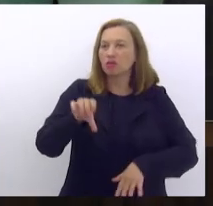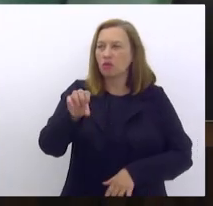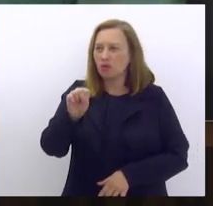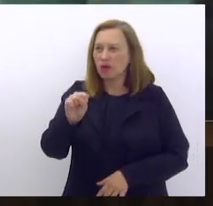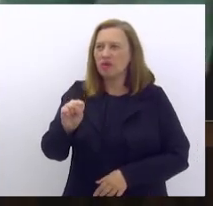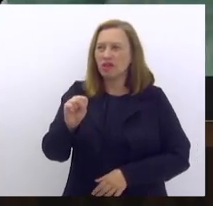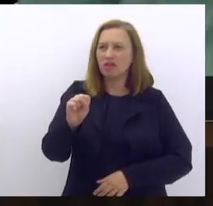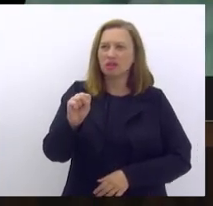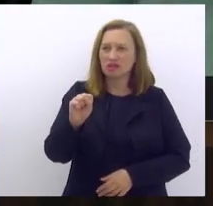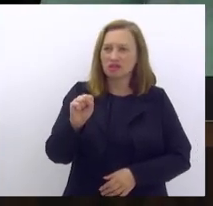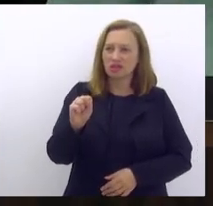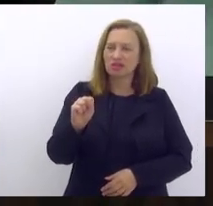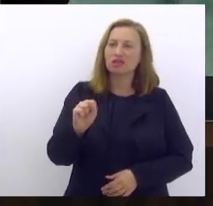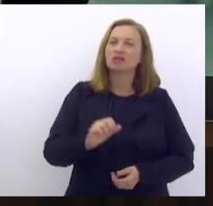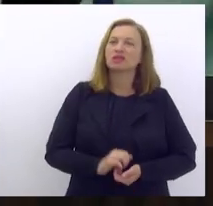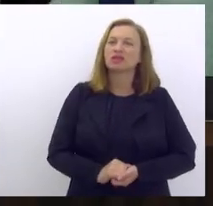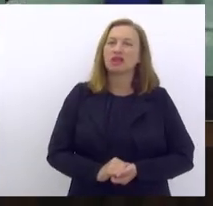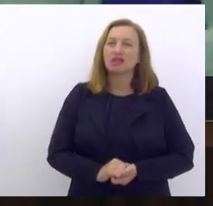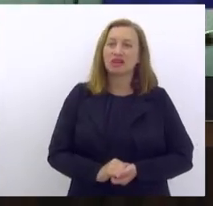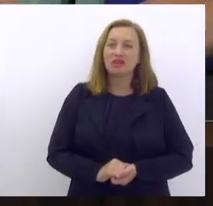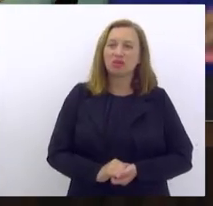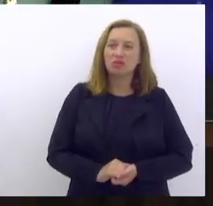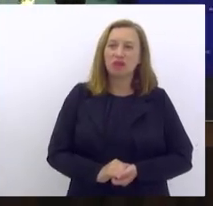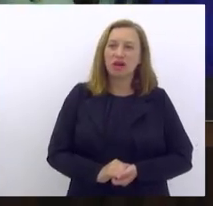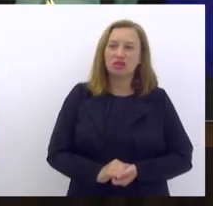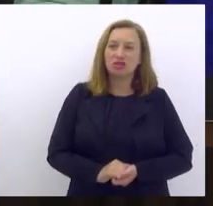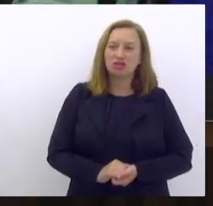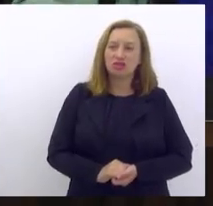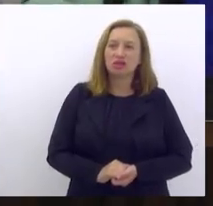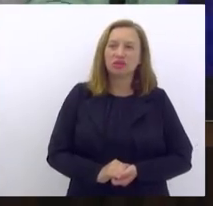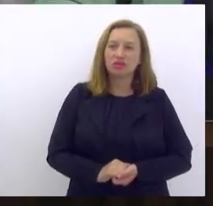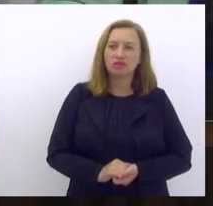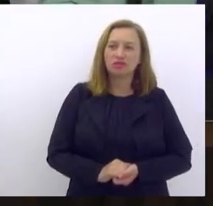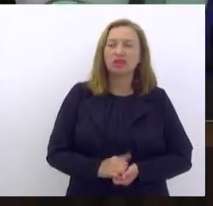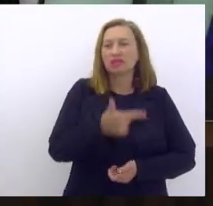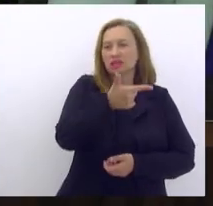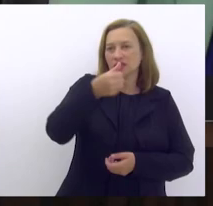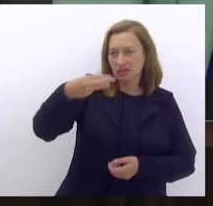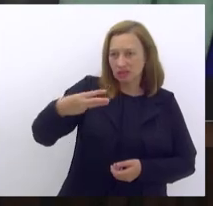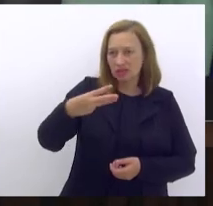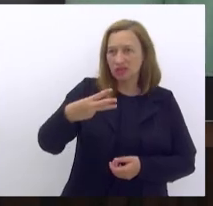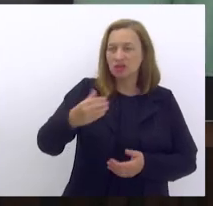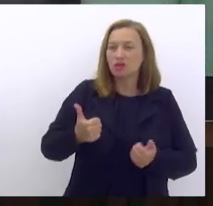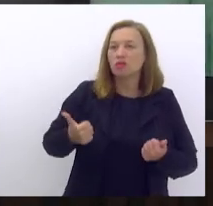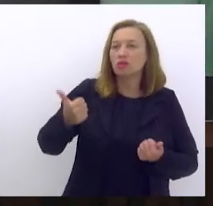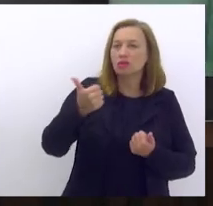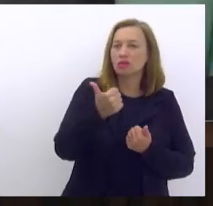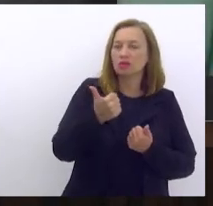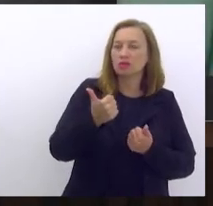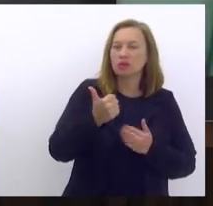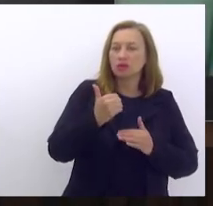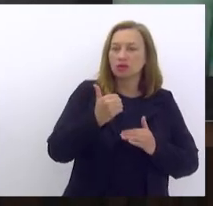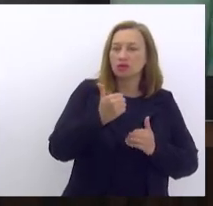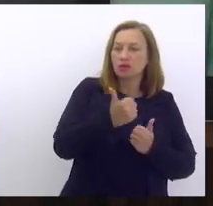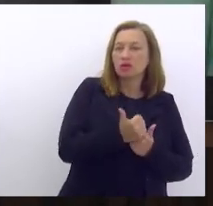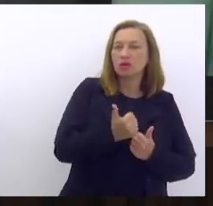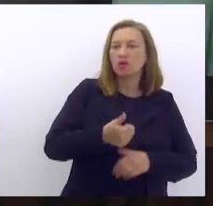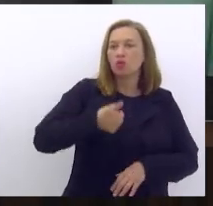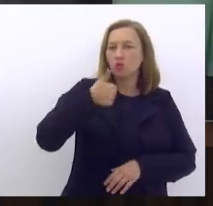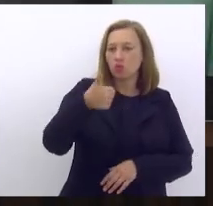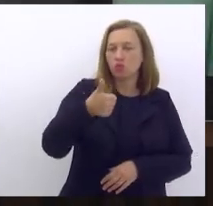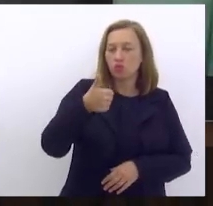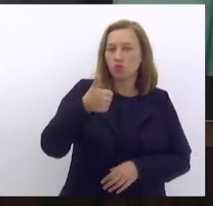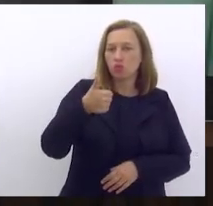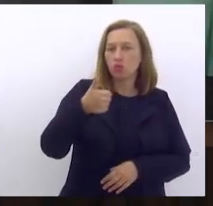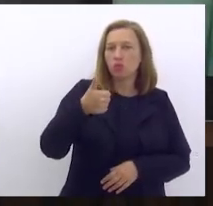com a subemenda e a emenda 13 favorável com a subemenda, as emendas 1